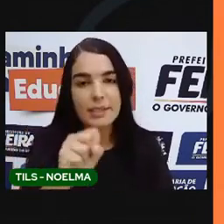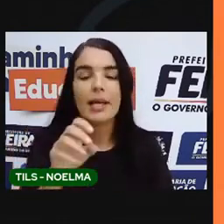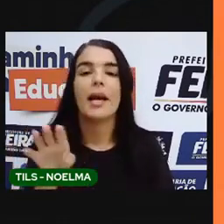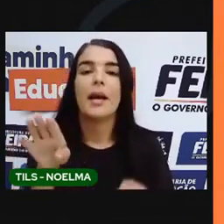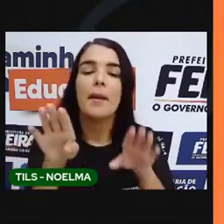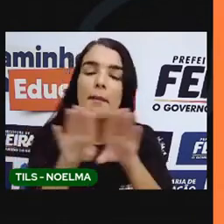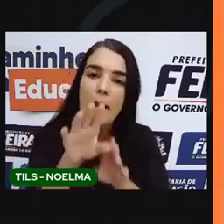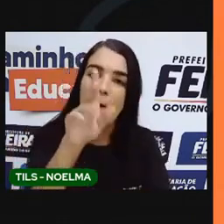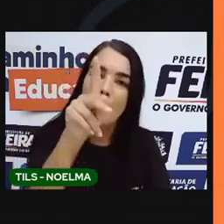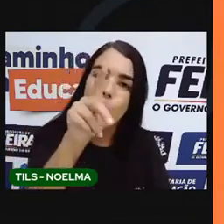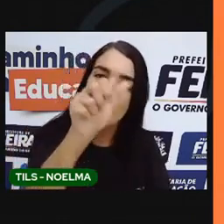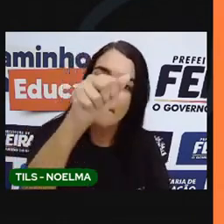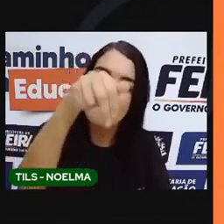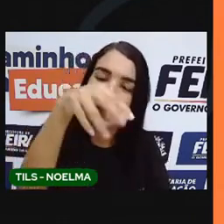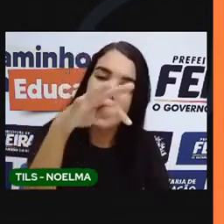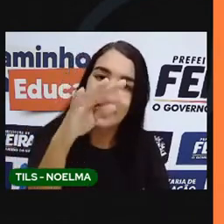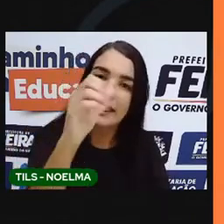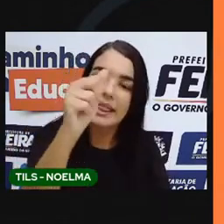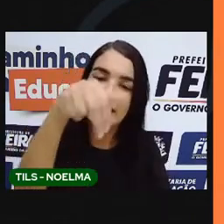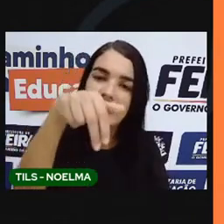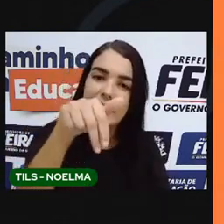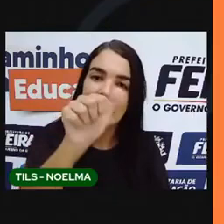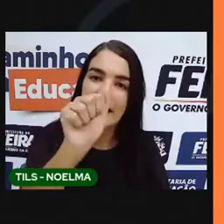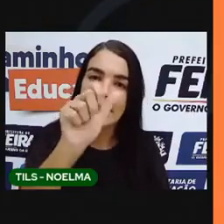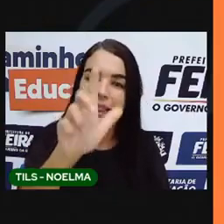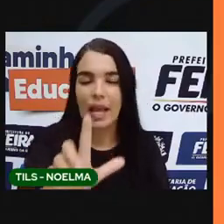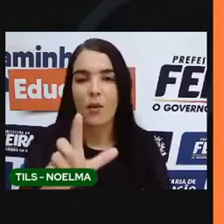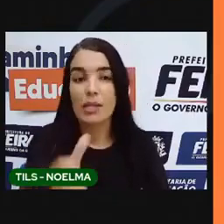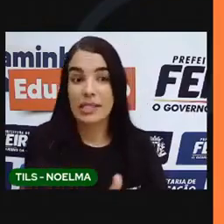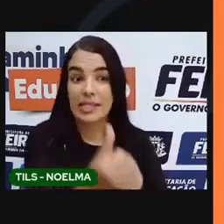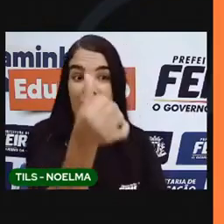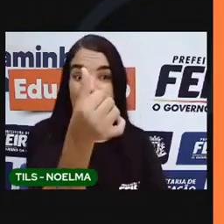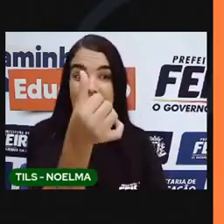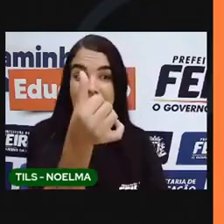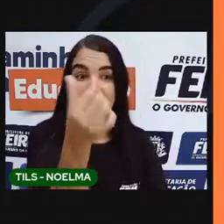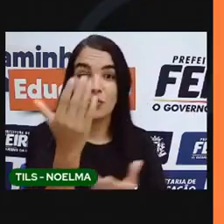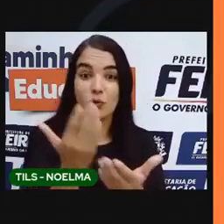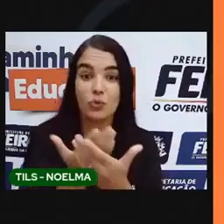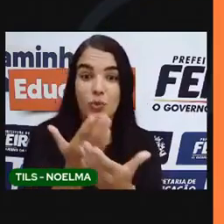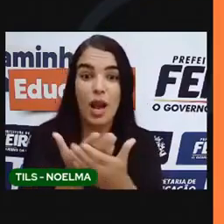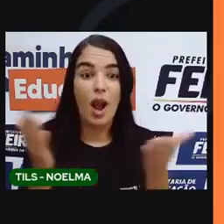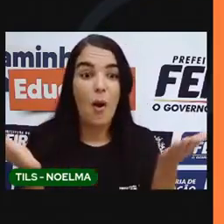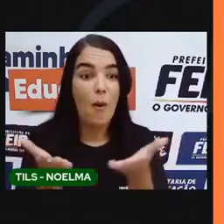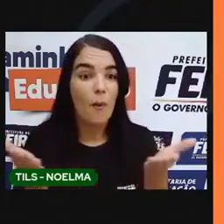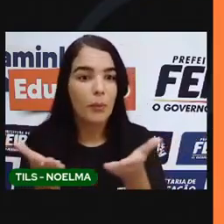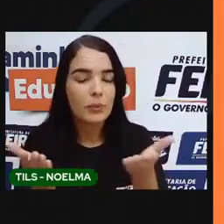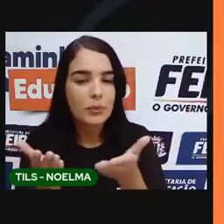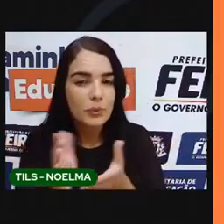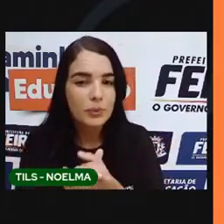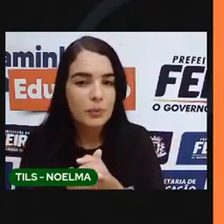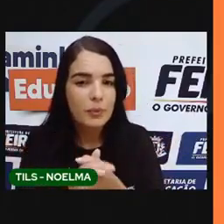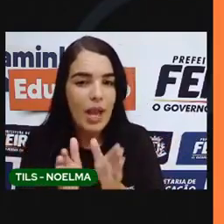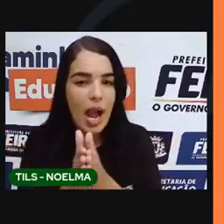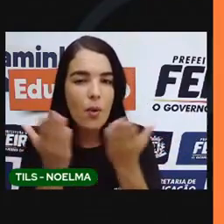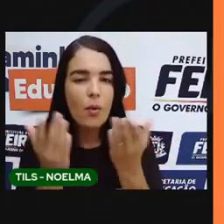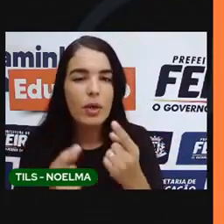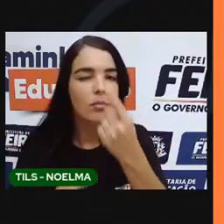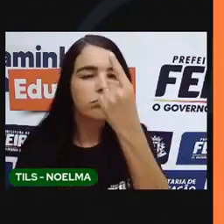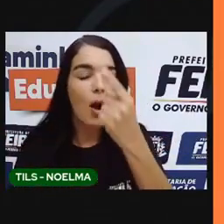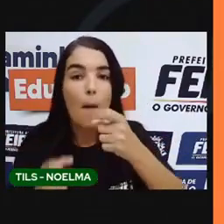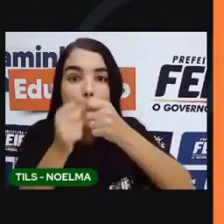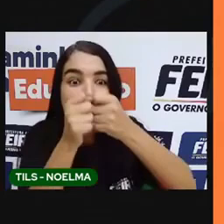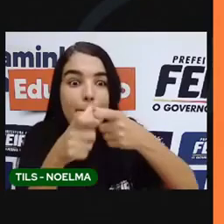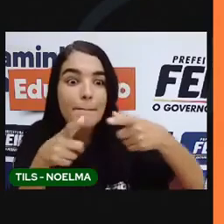os 6 biomas que nós vamos estudar hoje. E para começar, vamos falar sobre o